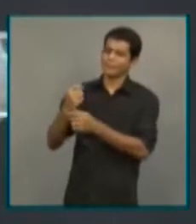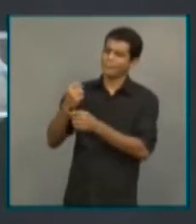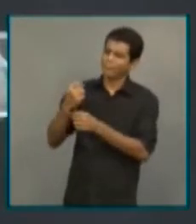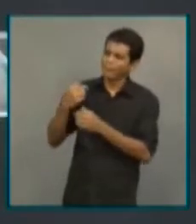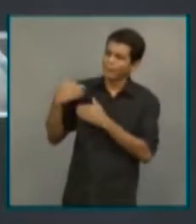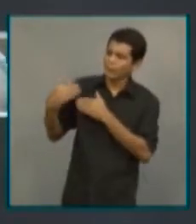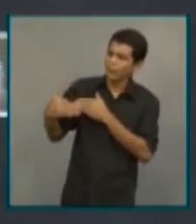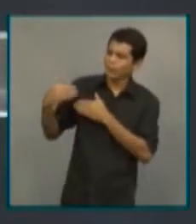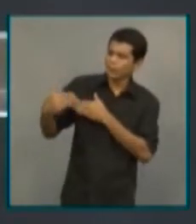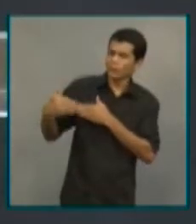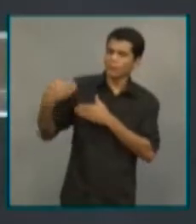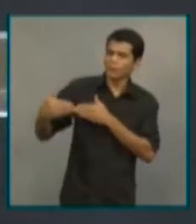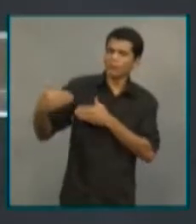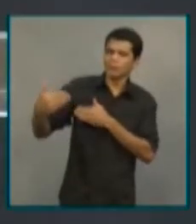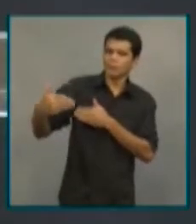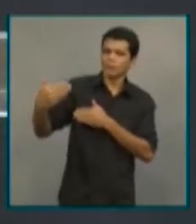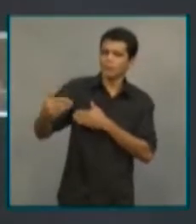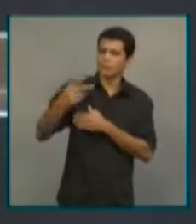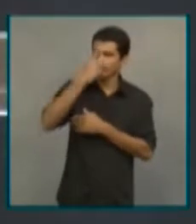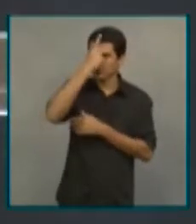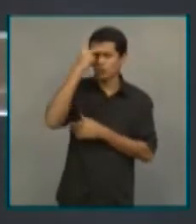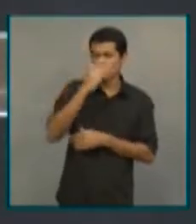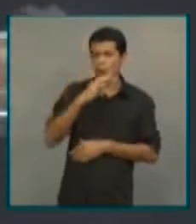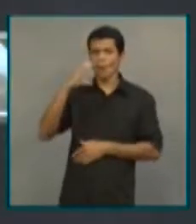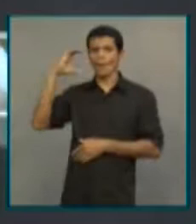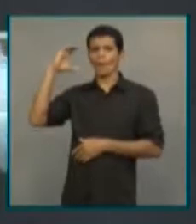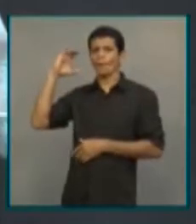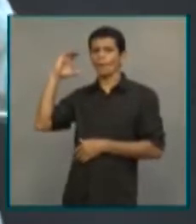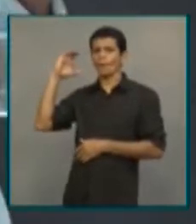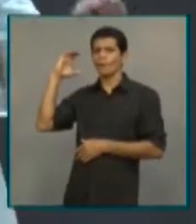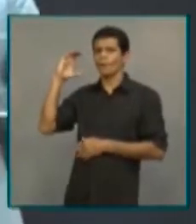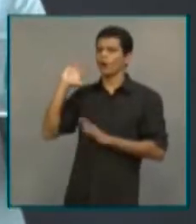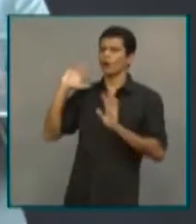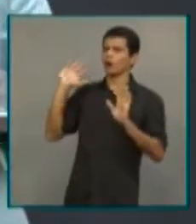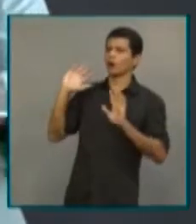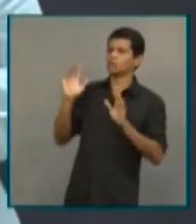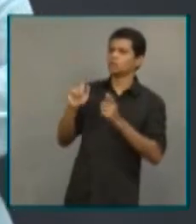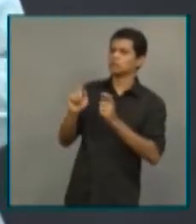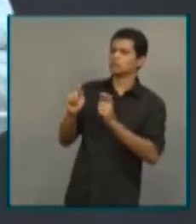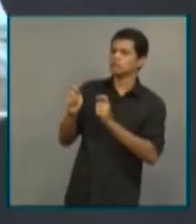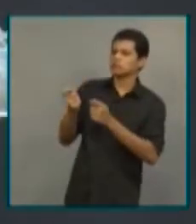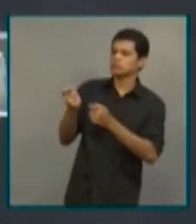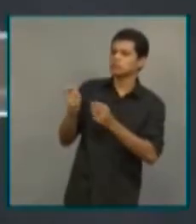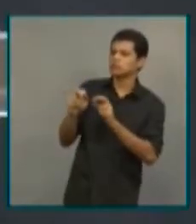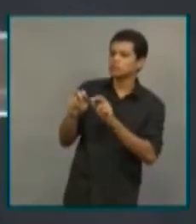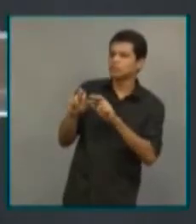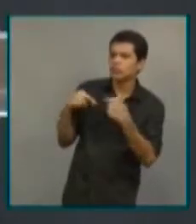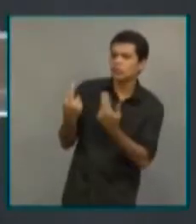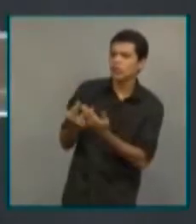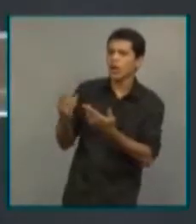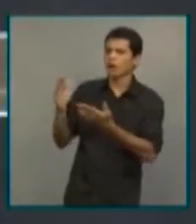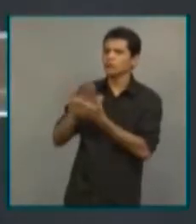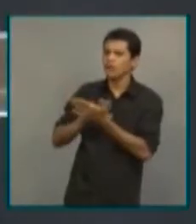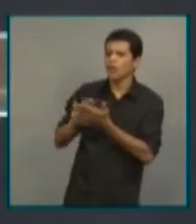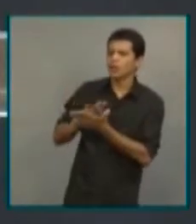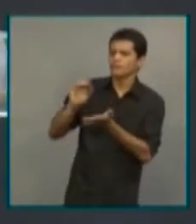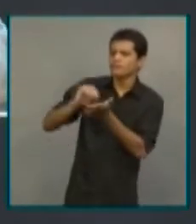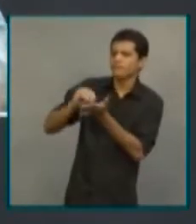vários gestores da ordem, sofrem o descaso e o desrespeito. Recentemente